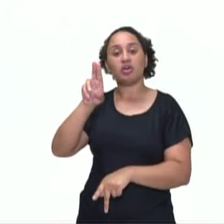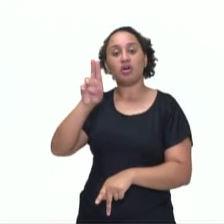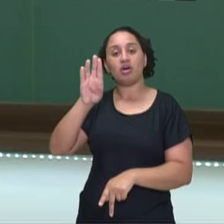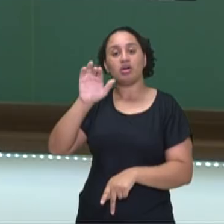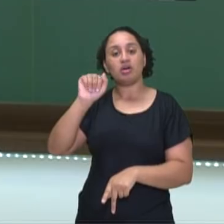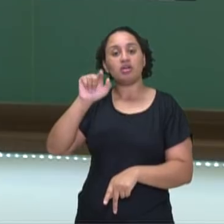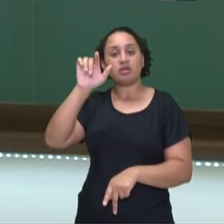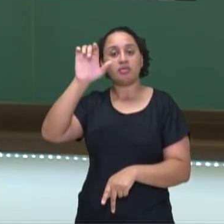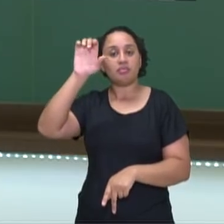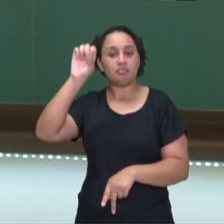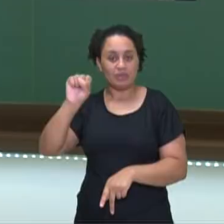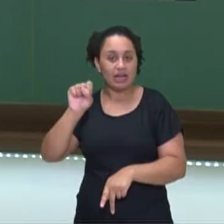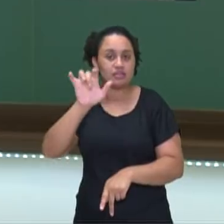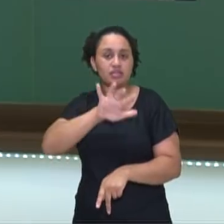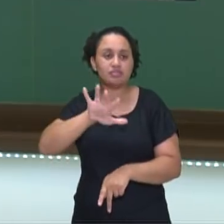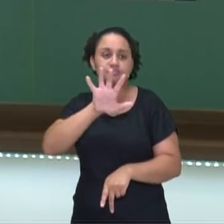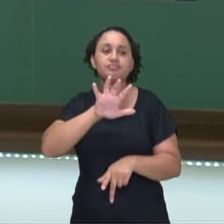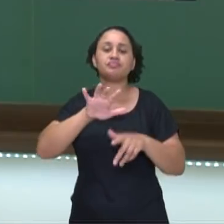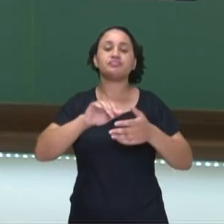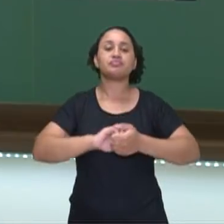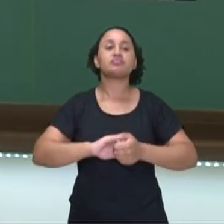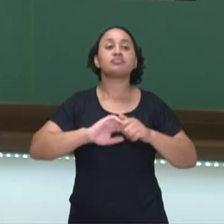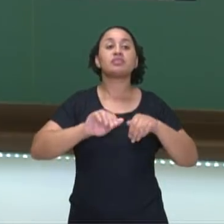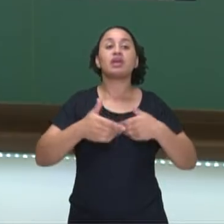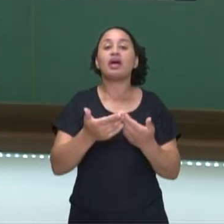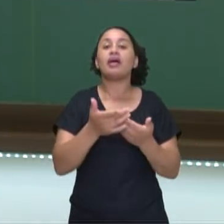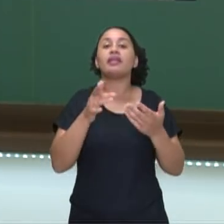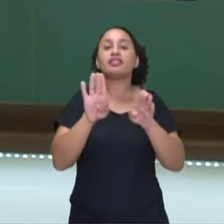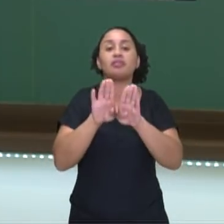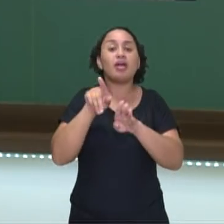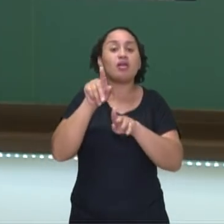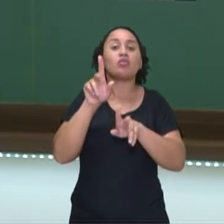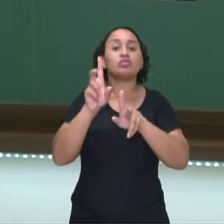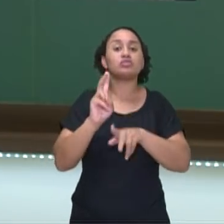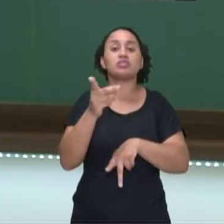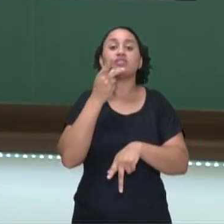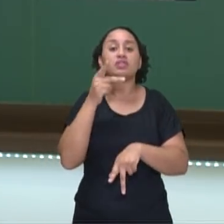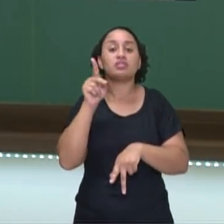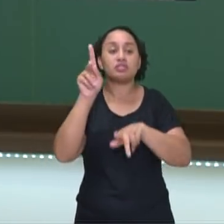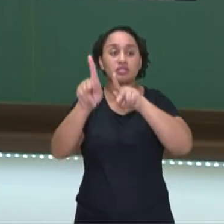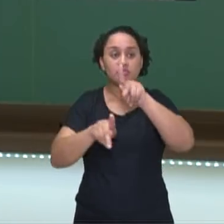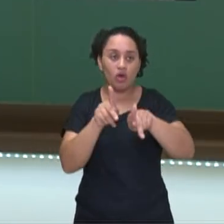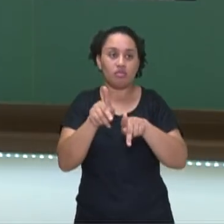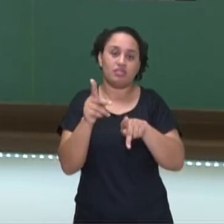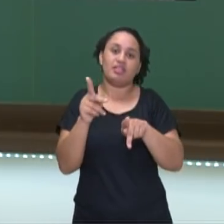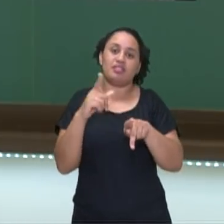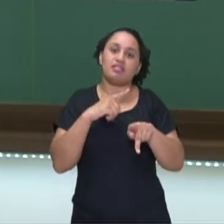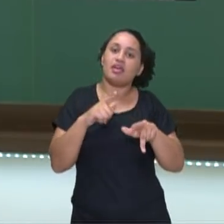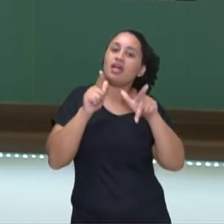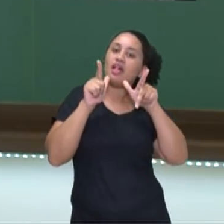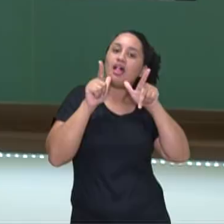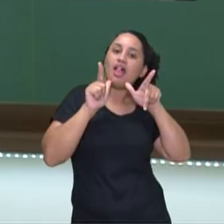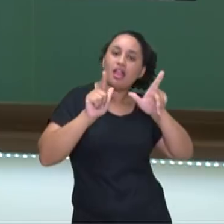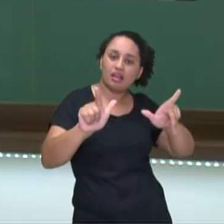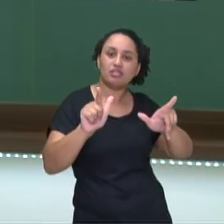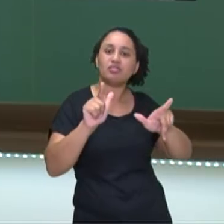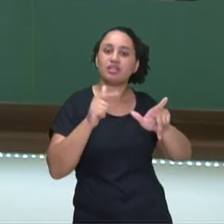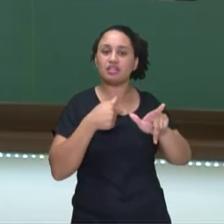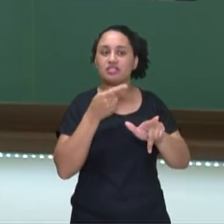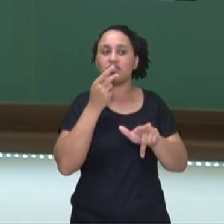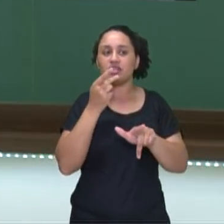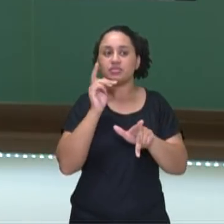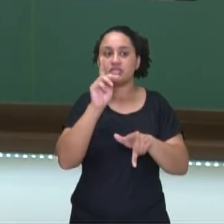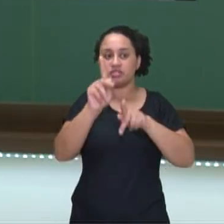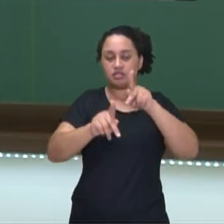do deserto do Saara. Falando sobre os Iorubás, vamos lá. Além do idioma que nós falamos, mesmo o tronco linguístico